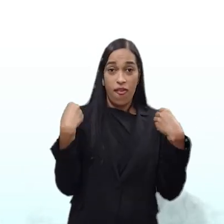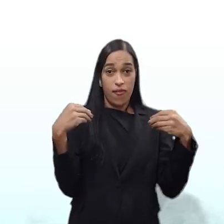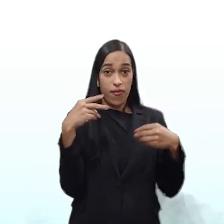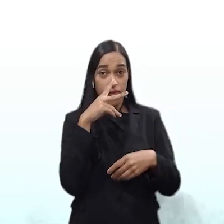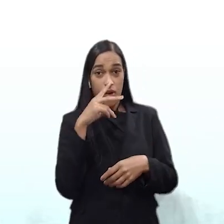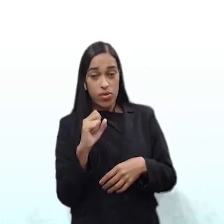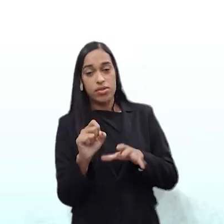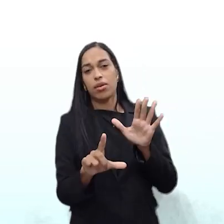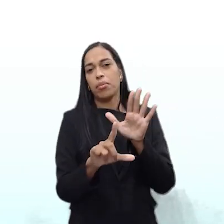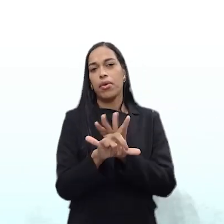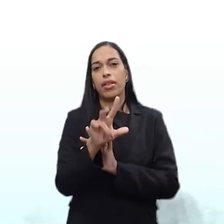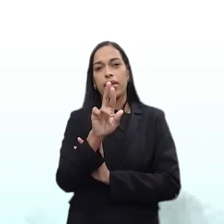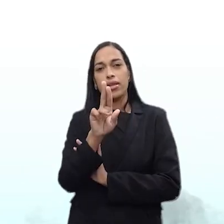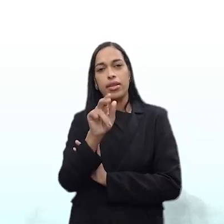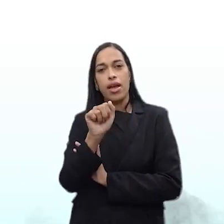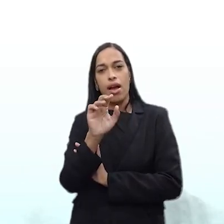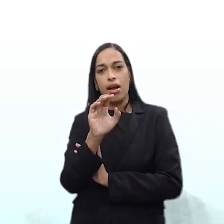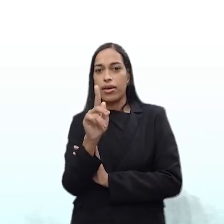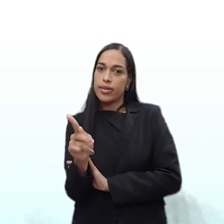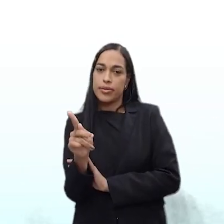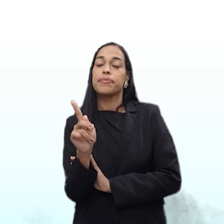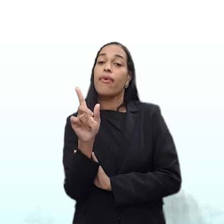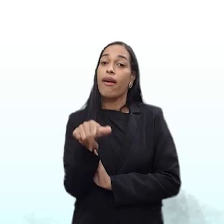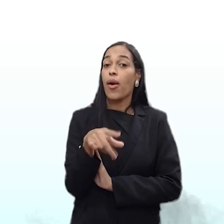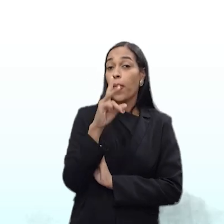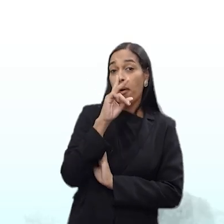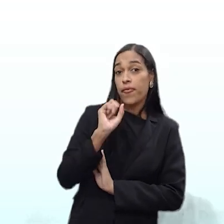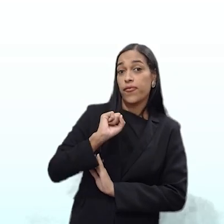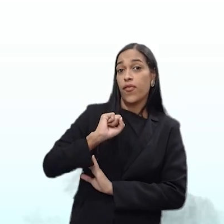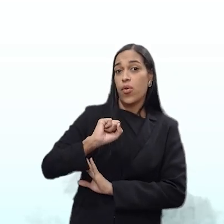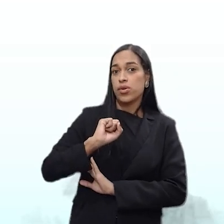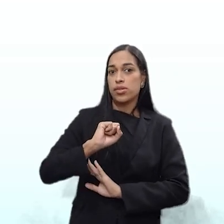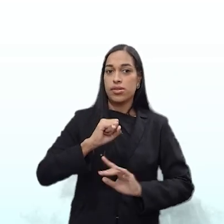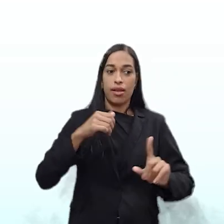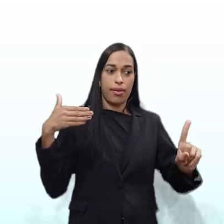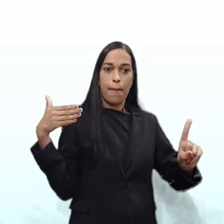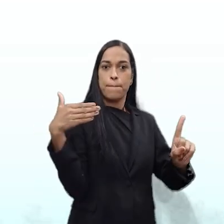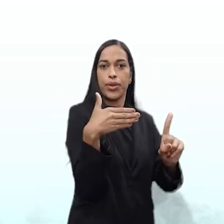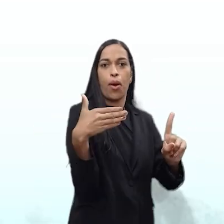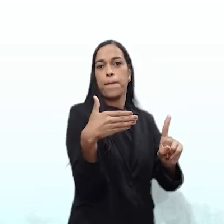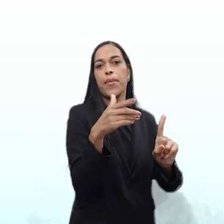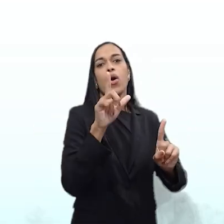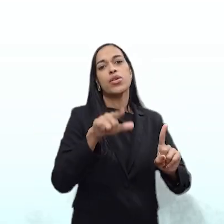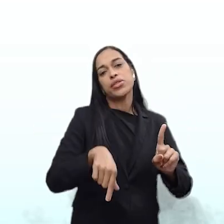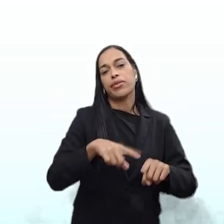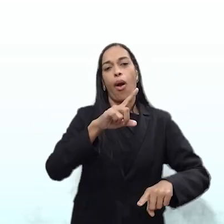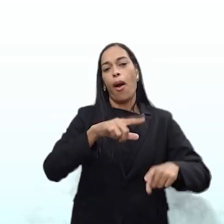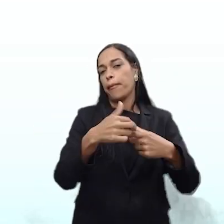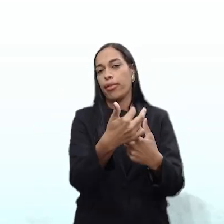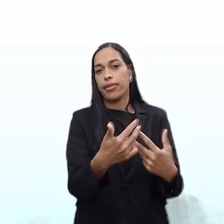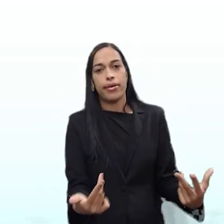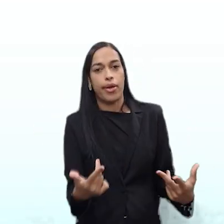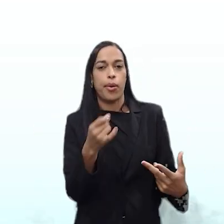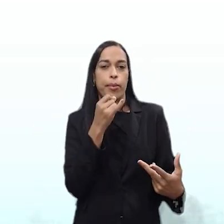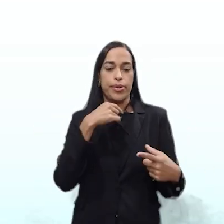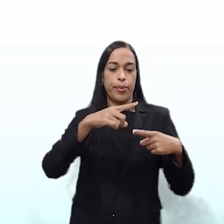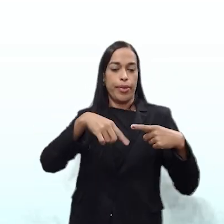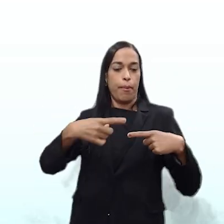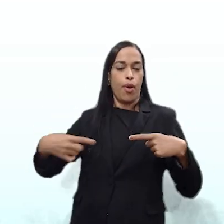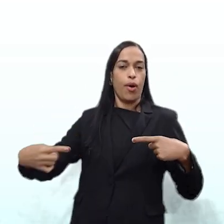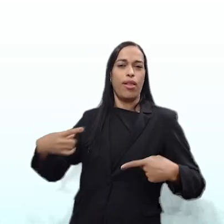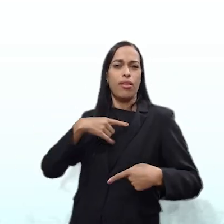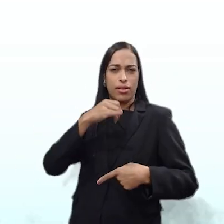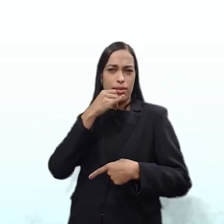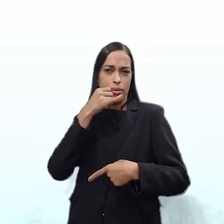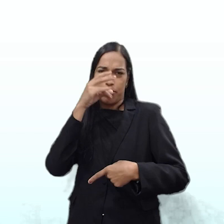como lei de Hooke, ela é uma força que está diretamente proporcional ao material da mola. Por exemplo, sabe